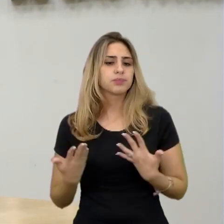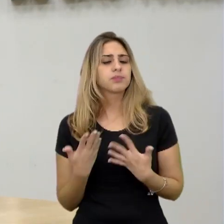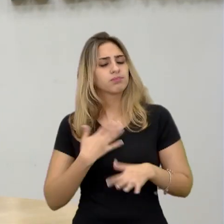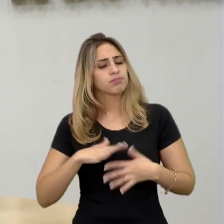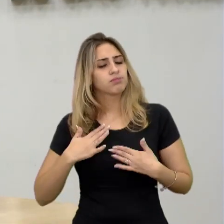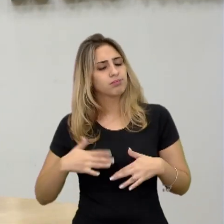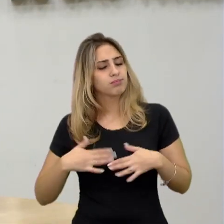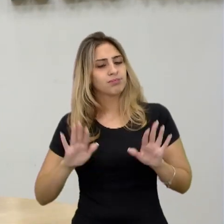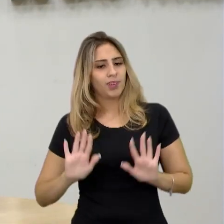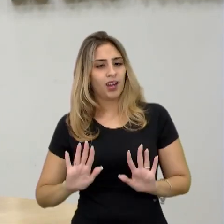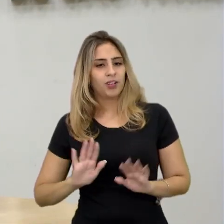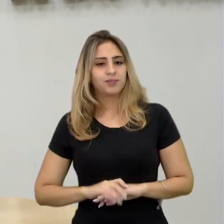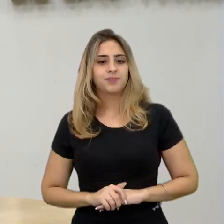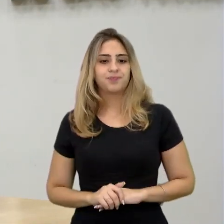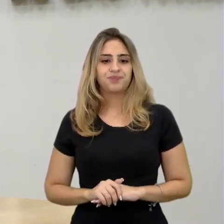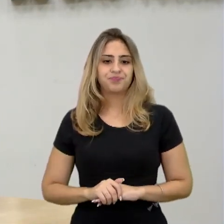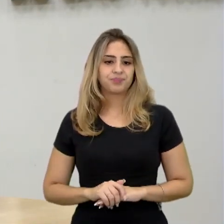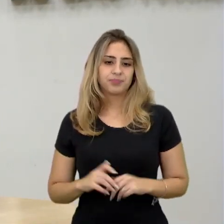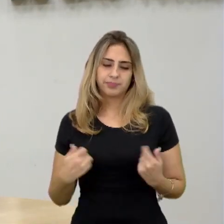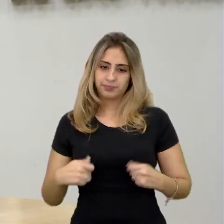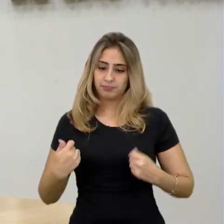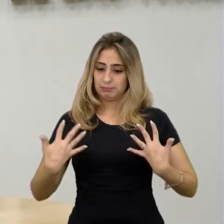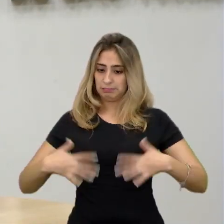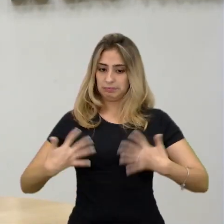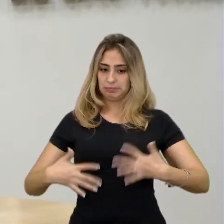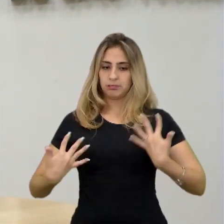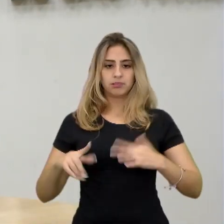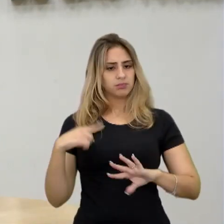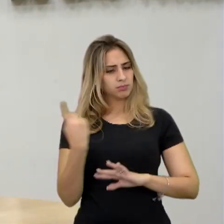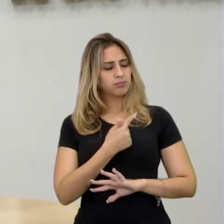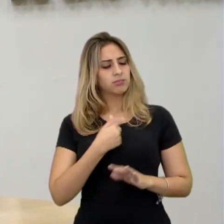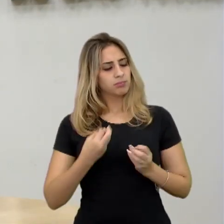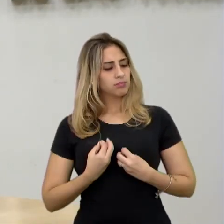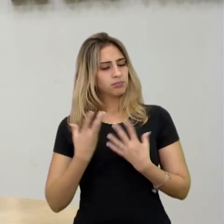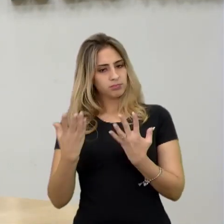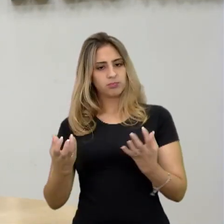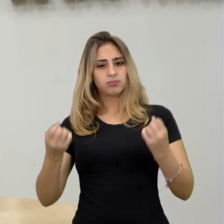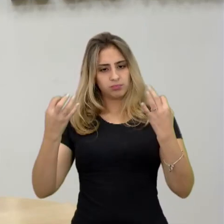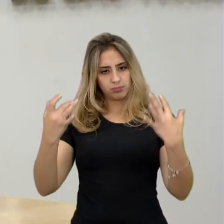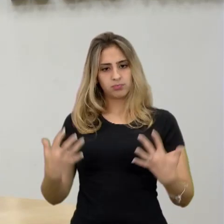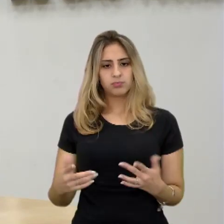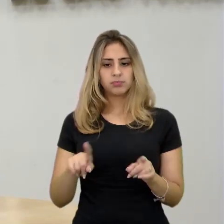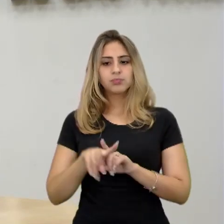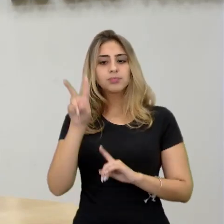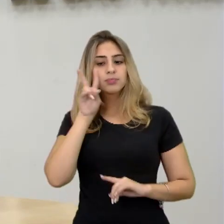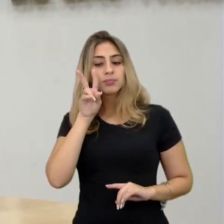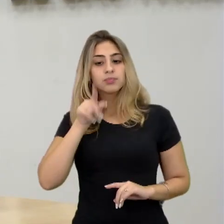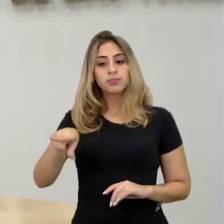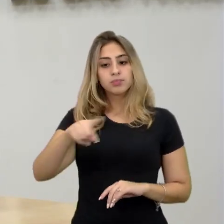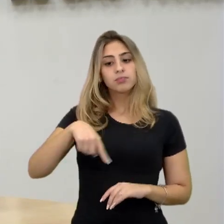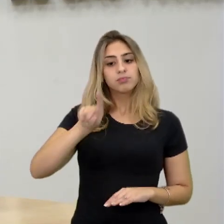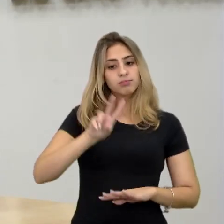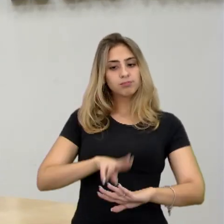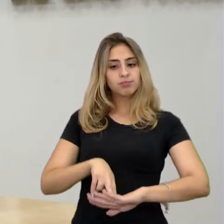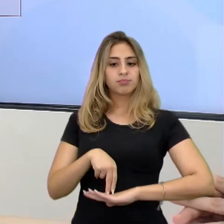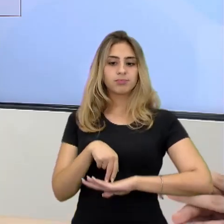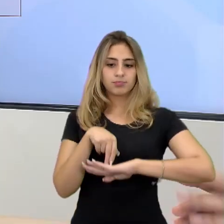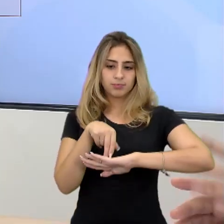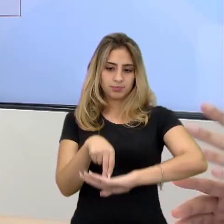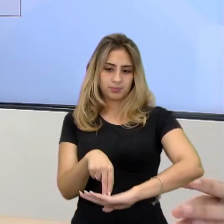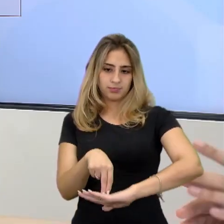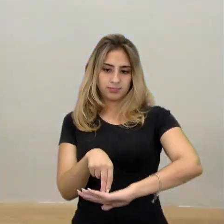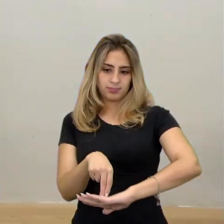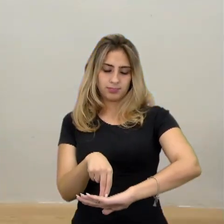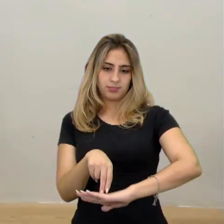vamos ter calma, né? Não precisa se desesperar, que a gente vai dar esse pontapé inicial, mas lembre-se que vocês são os protagonistas. Exatamente.